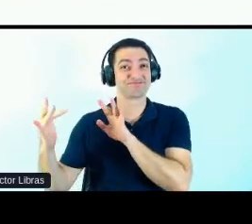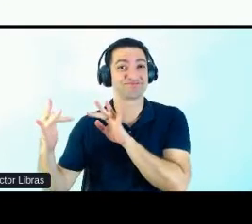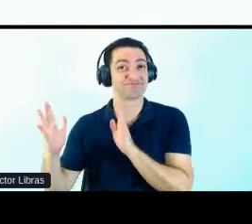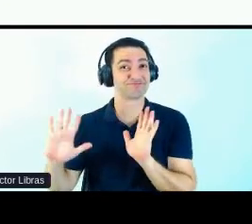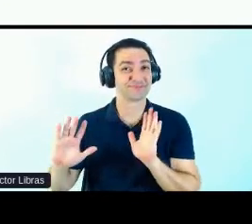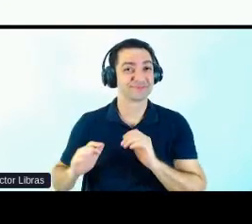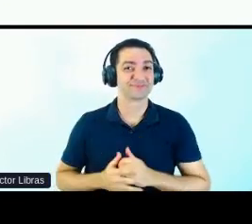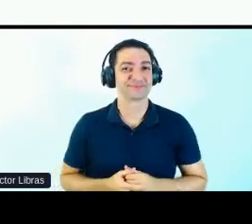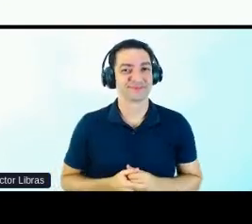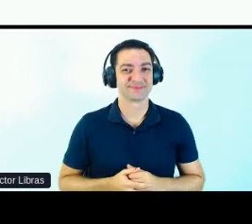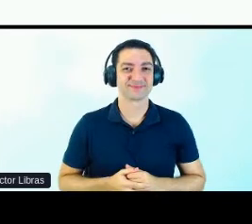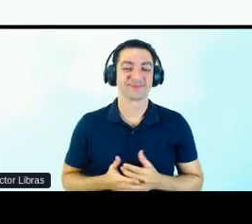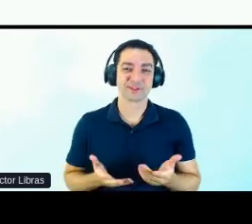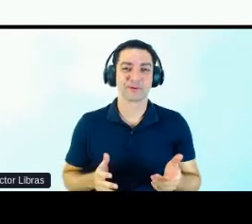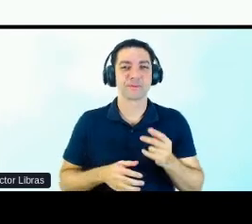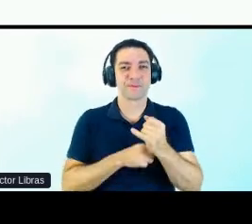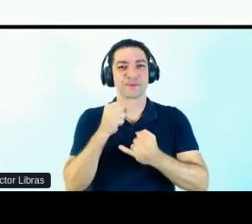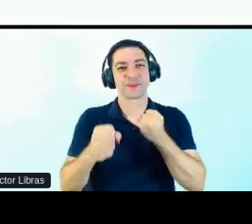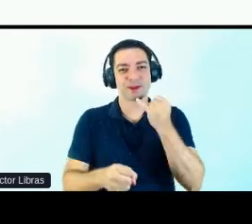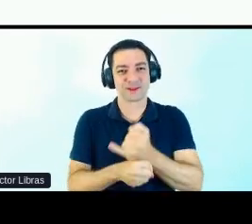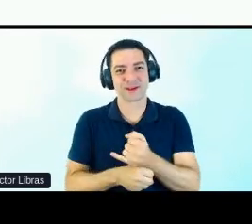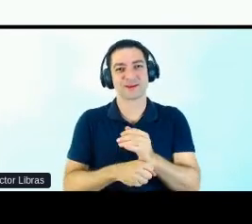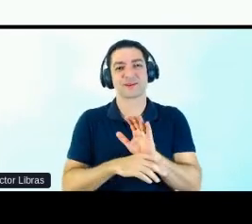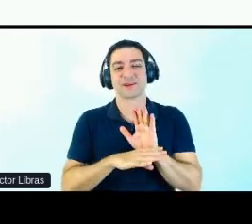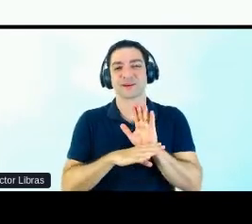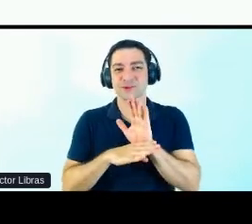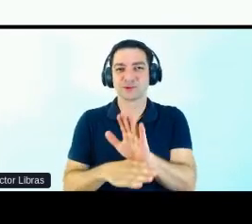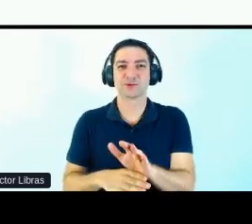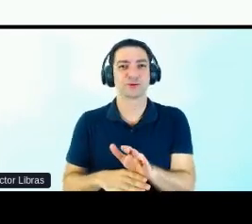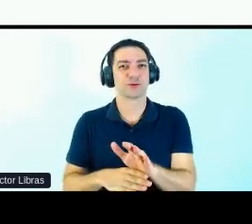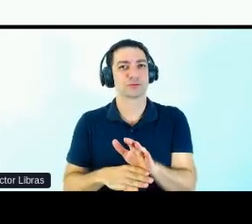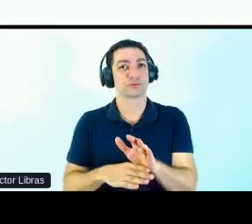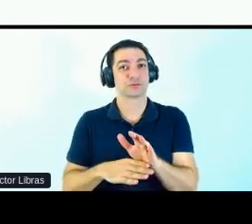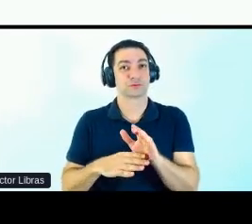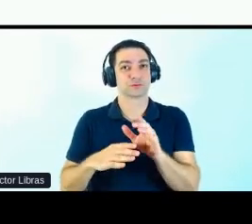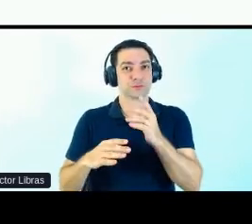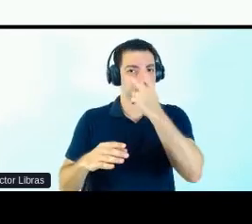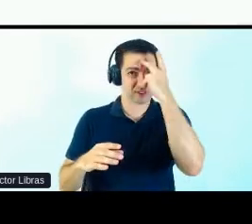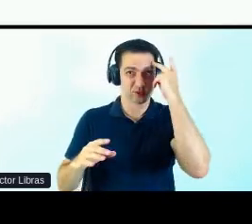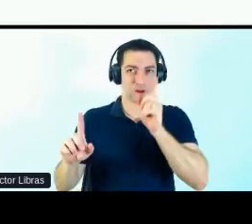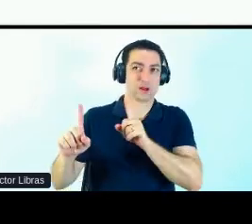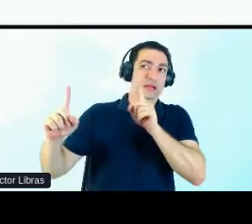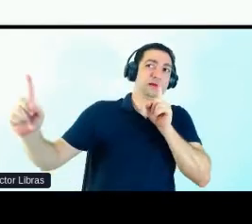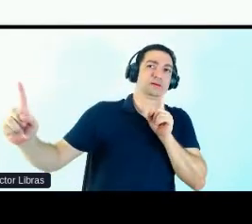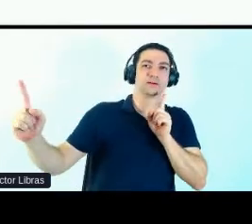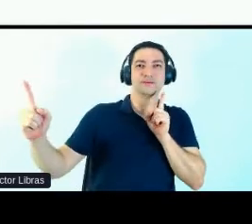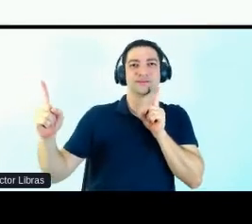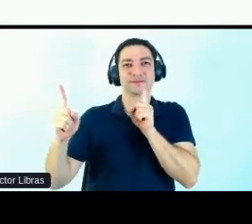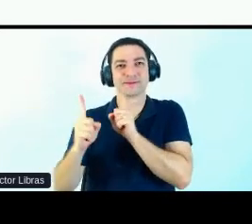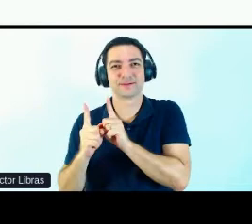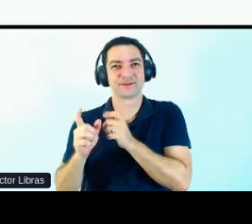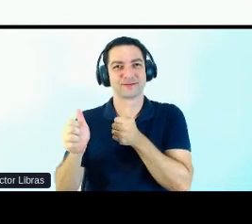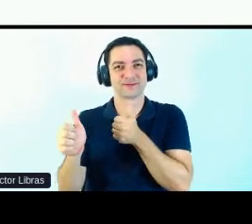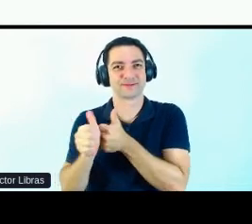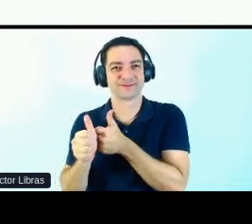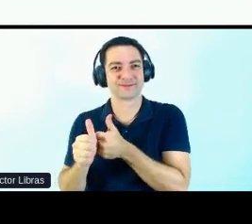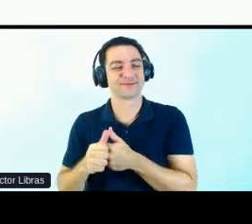internet serviu para te aproximar, ajuda até nos relacionamentos.